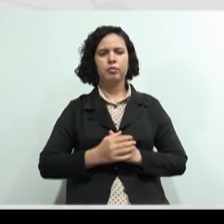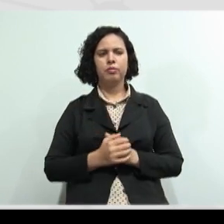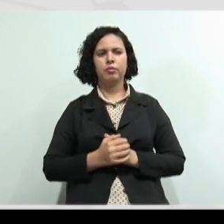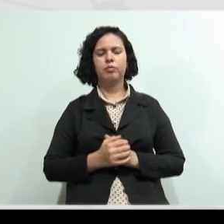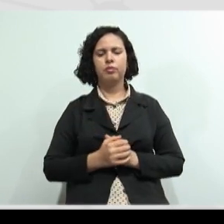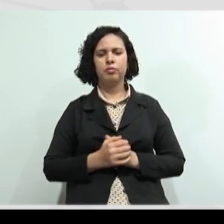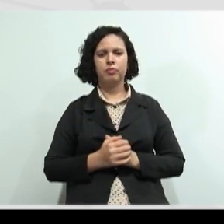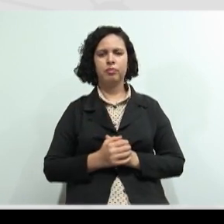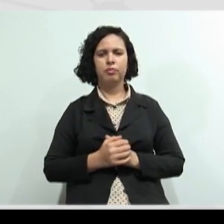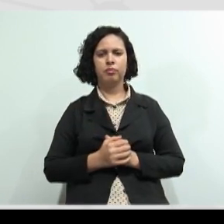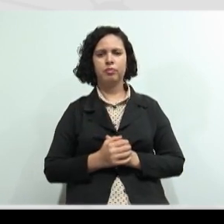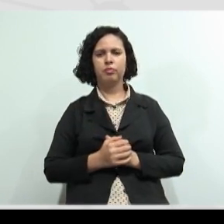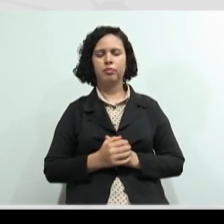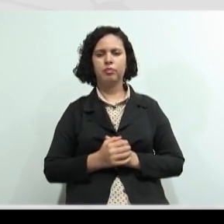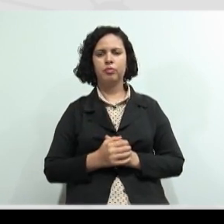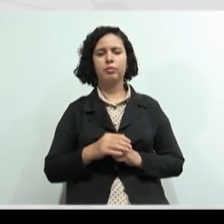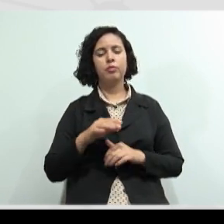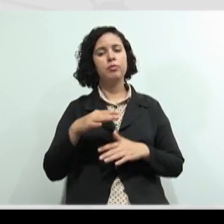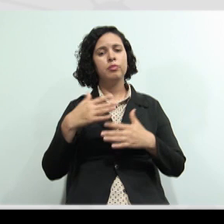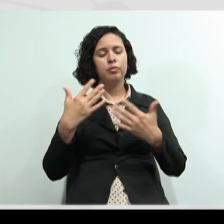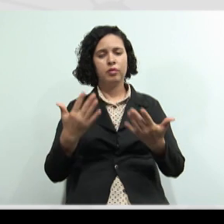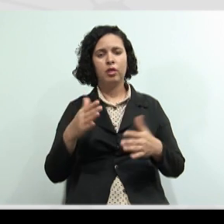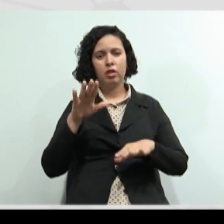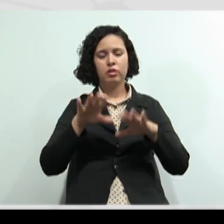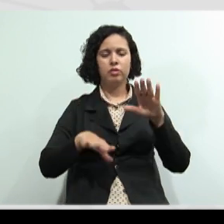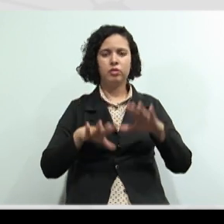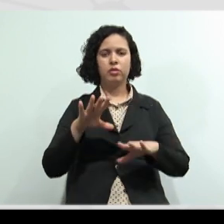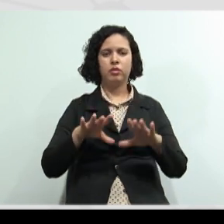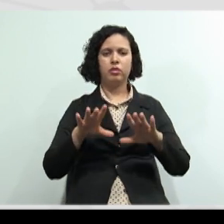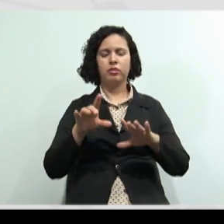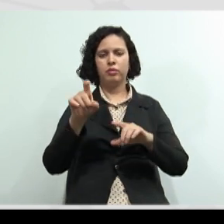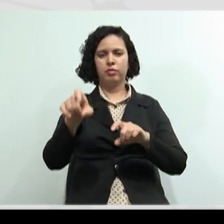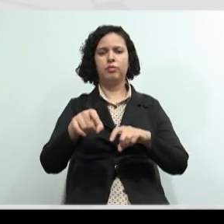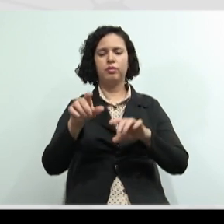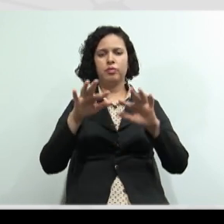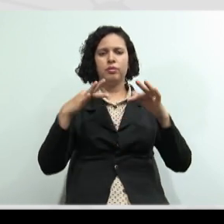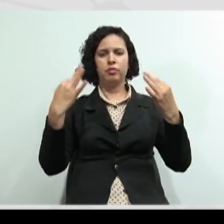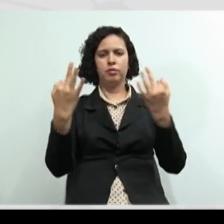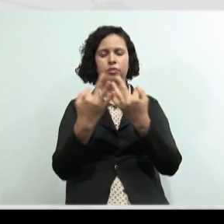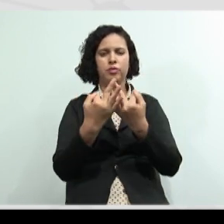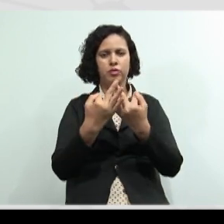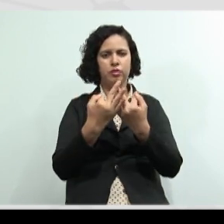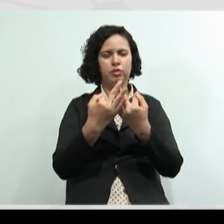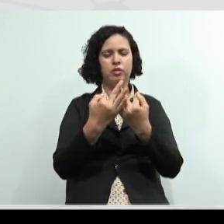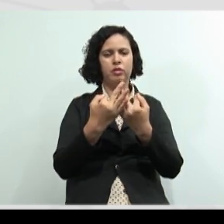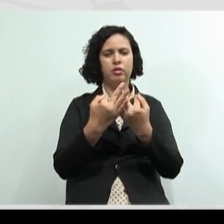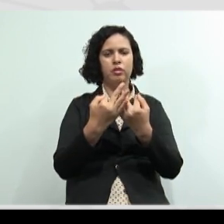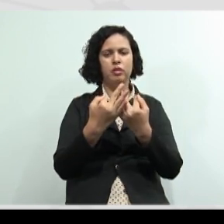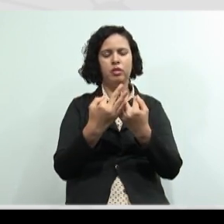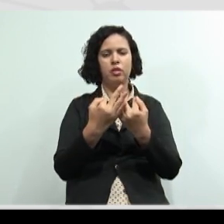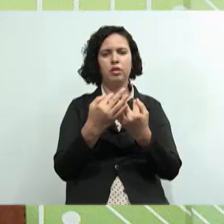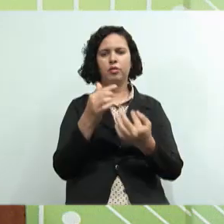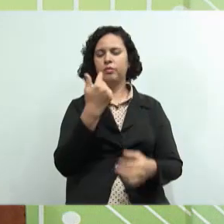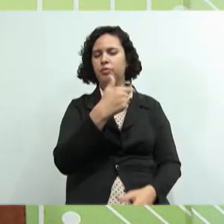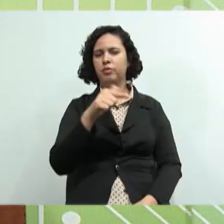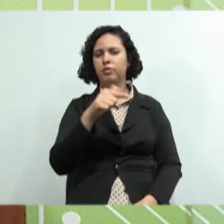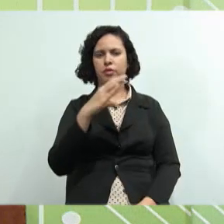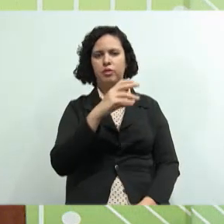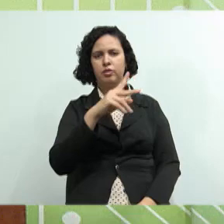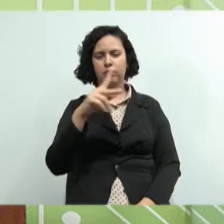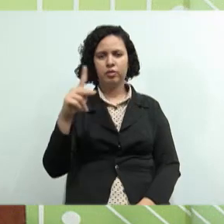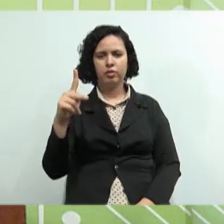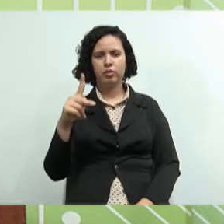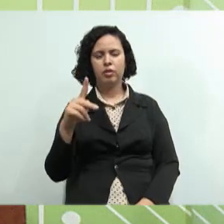aqui é que nem sempre a agricultura familiar é uma cooperativa. A gente tem muitos casos que a agricultura